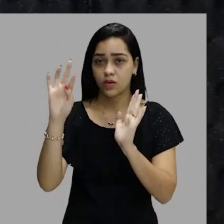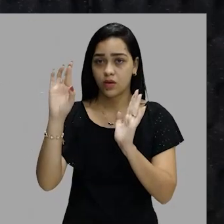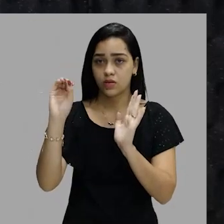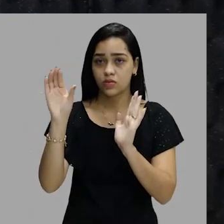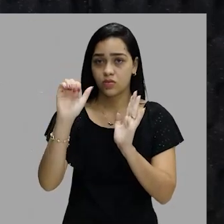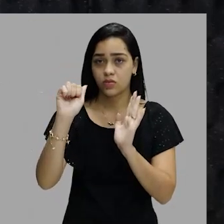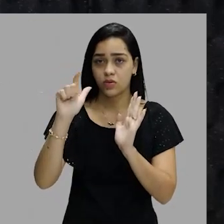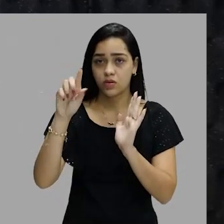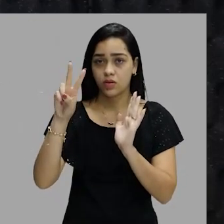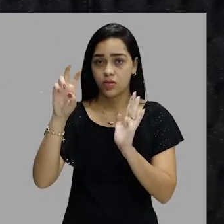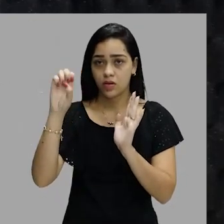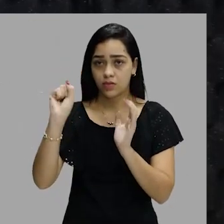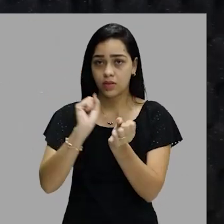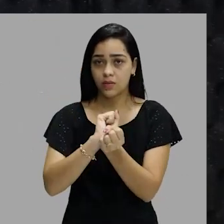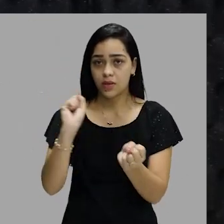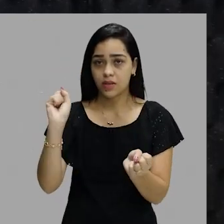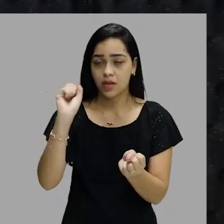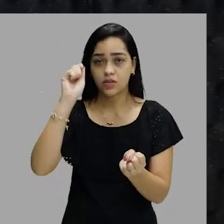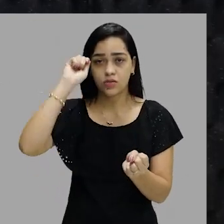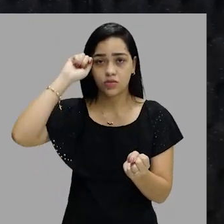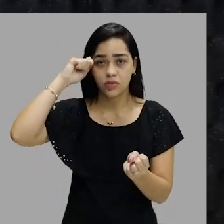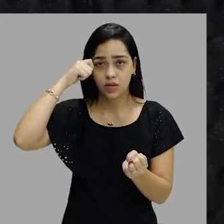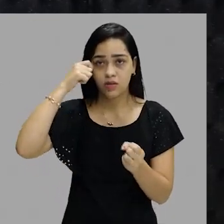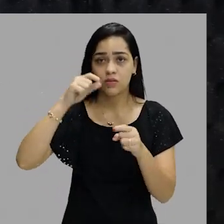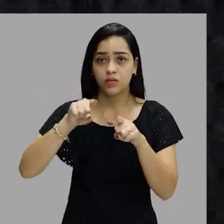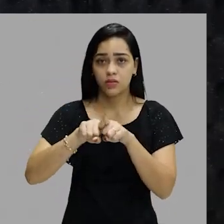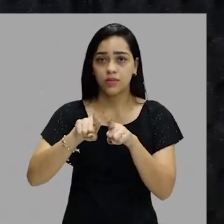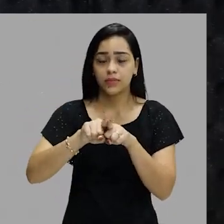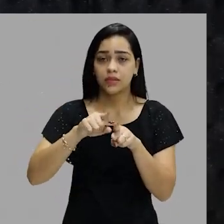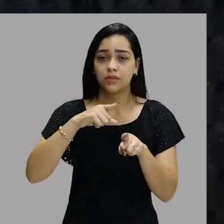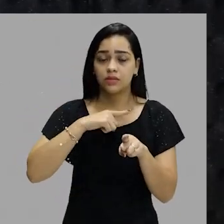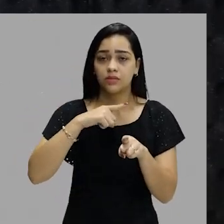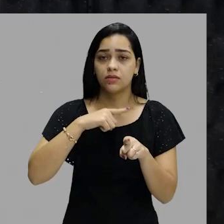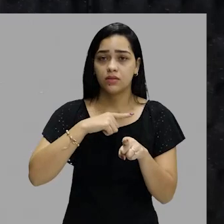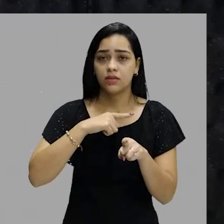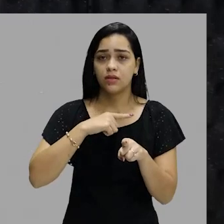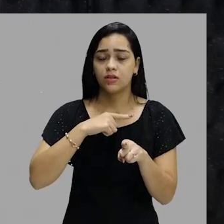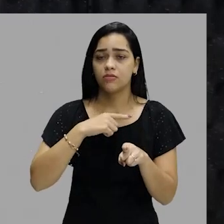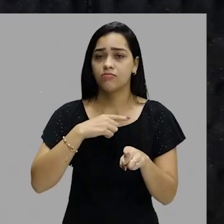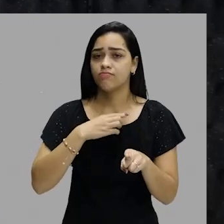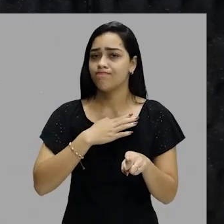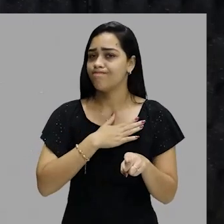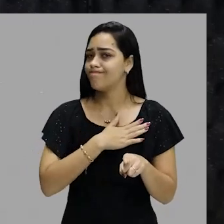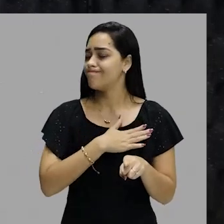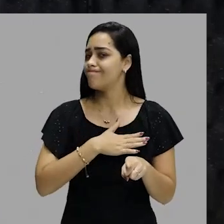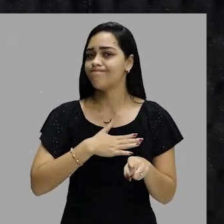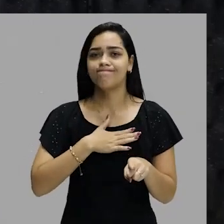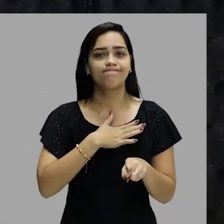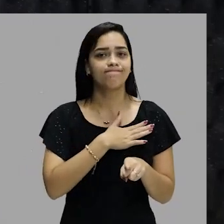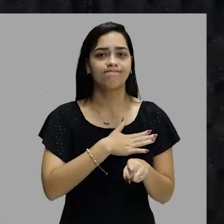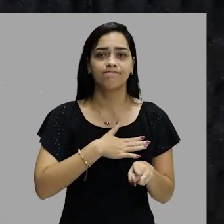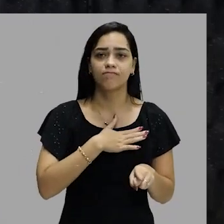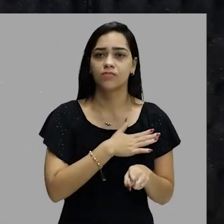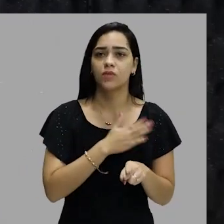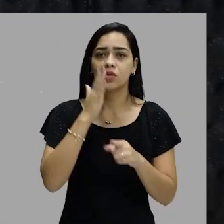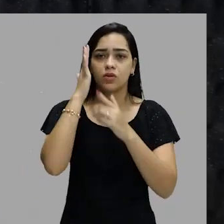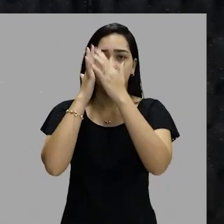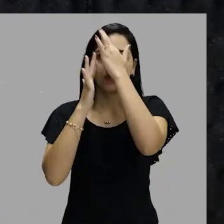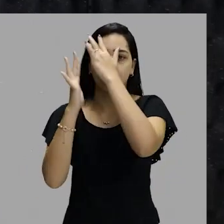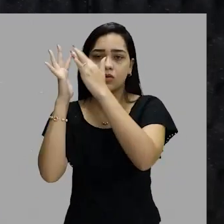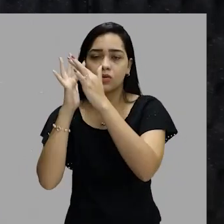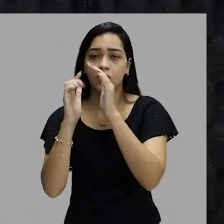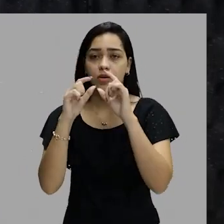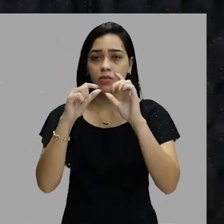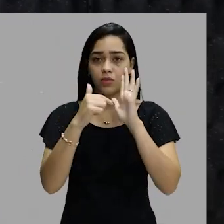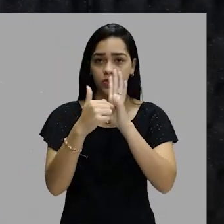exemplo, Liberdade do Negro. Aqui também existe uma insatisfação pessoal, um subjetivismo expresso